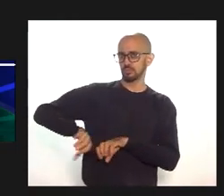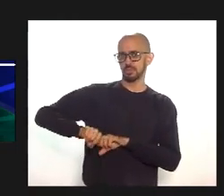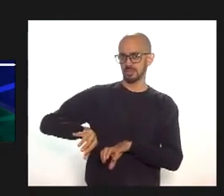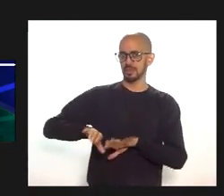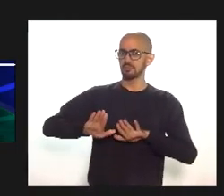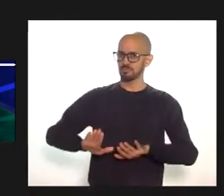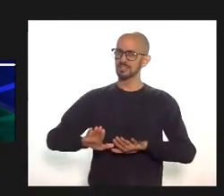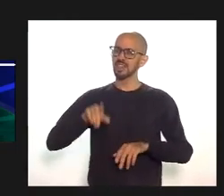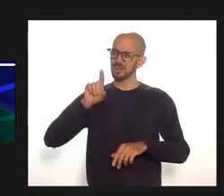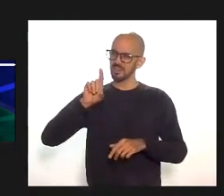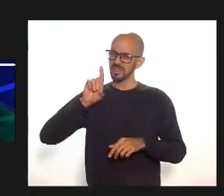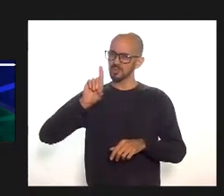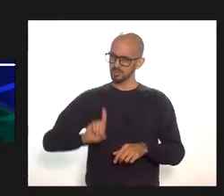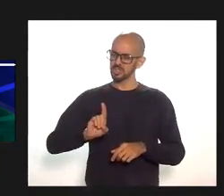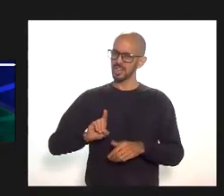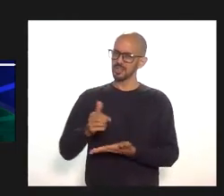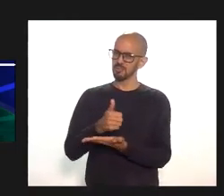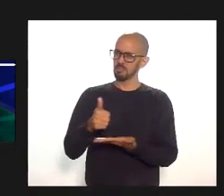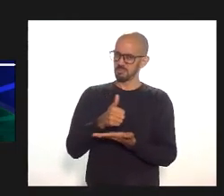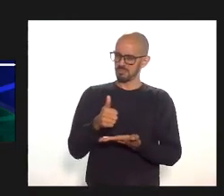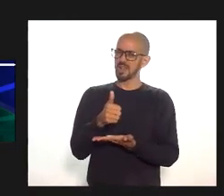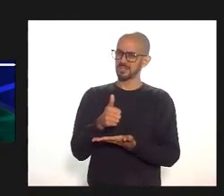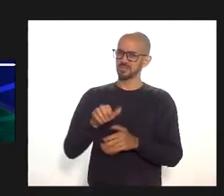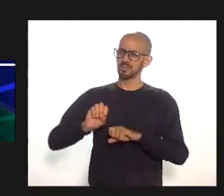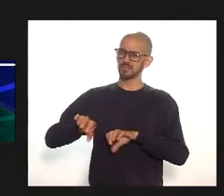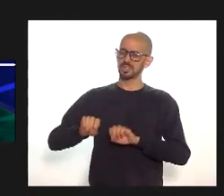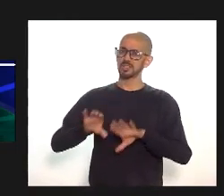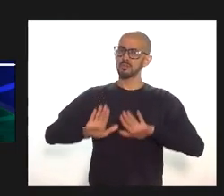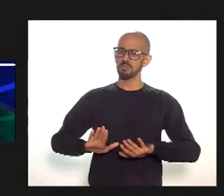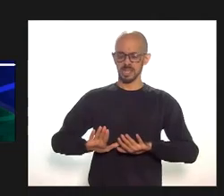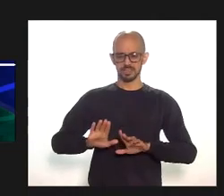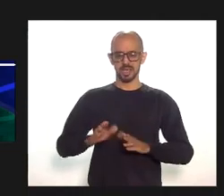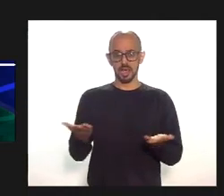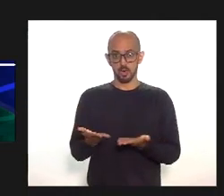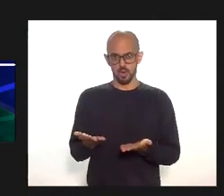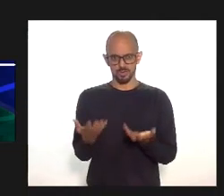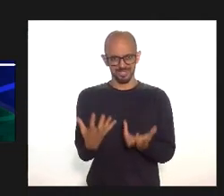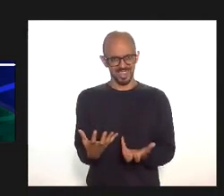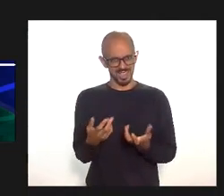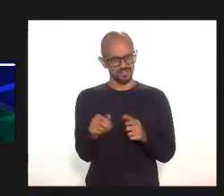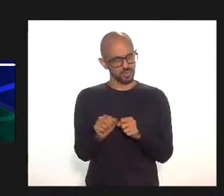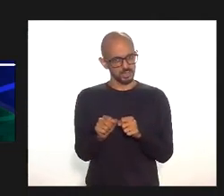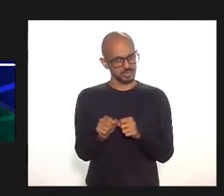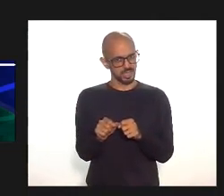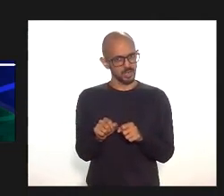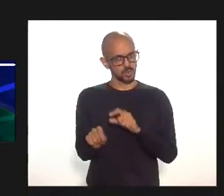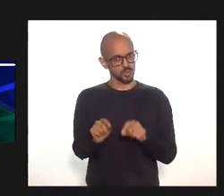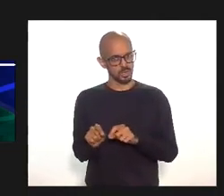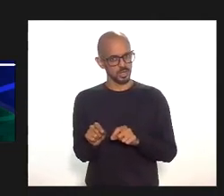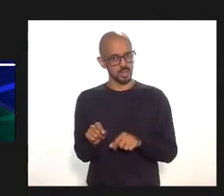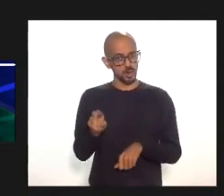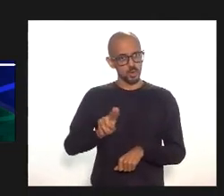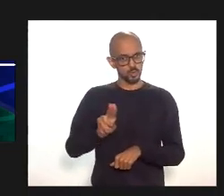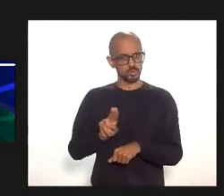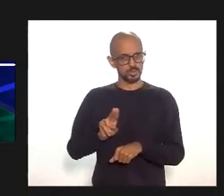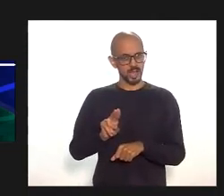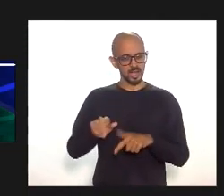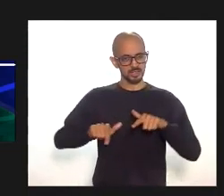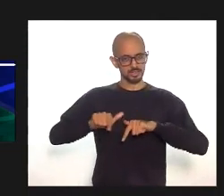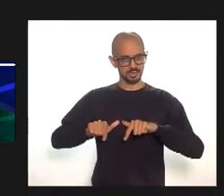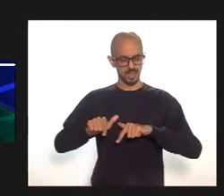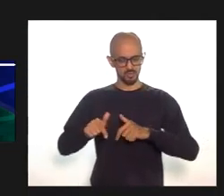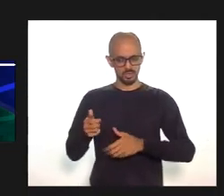um direito fundamental. Agora, o que querem fazer é usar a ideia de serviço essencial, que é